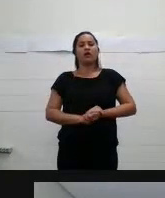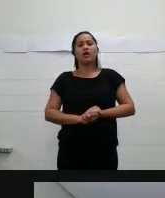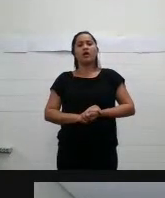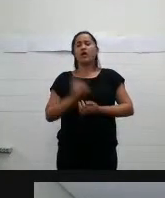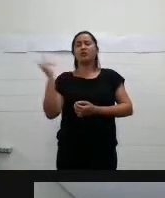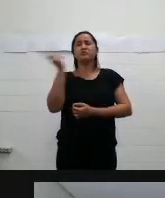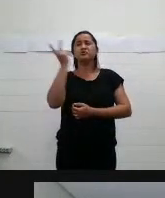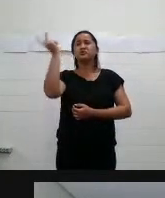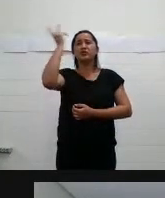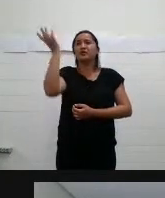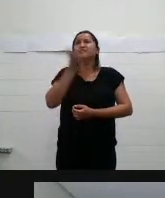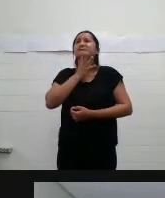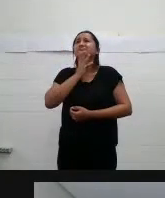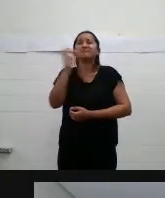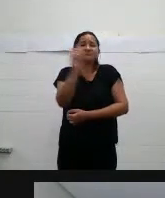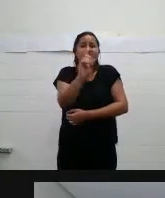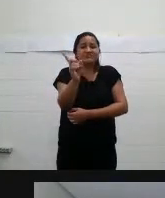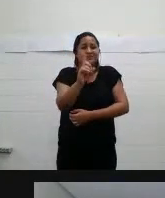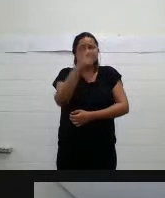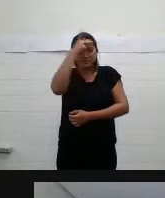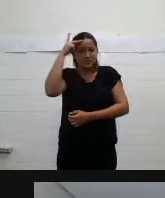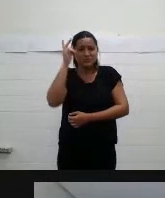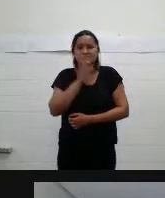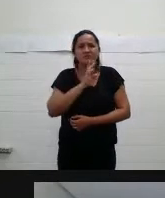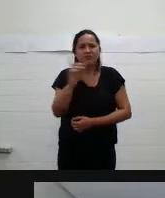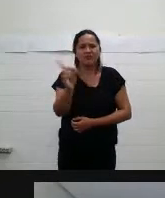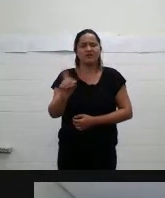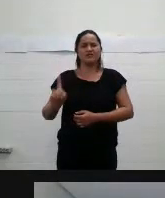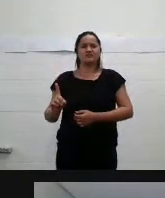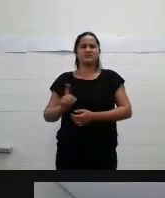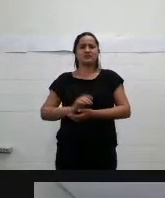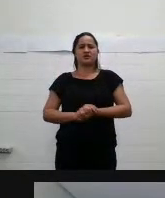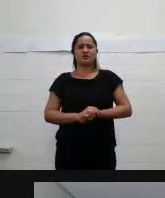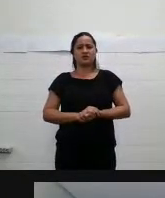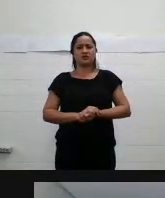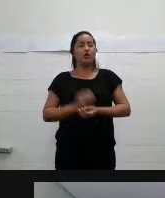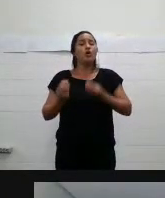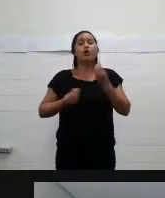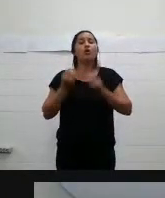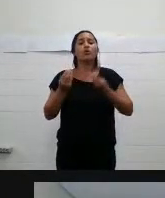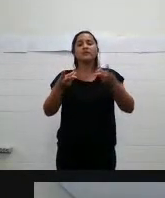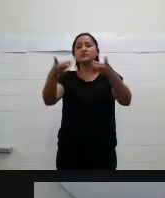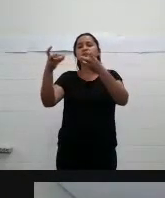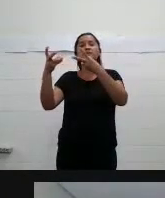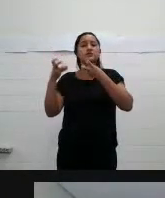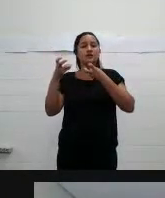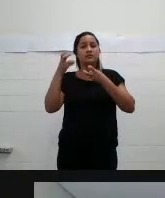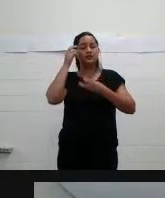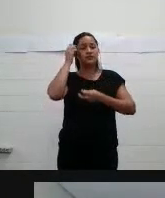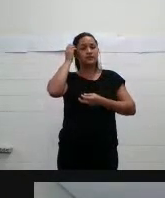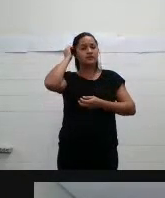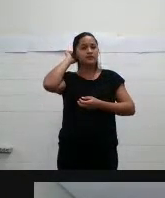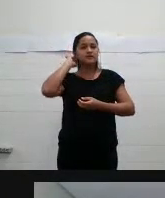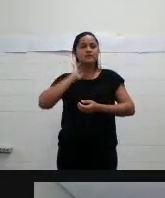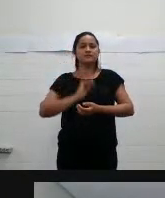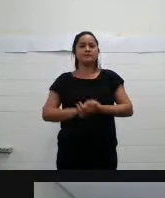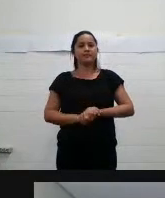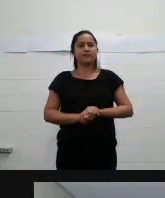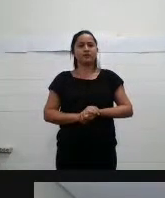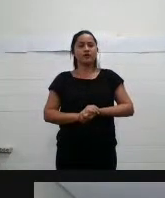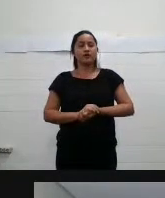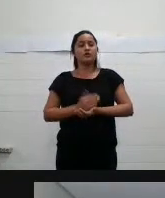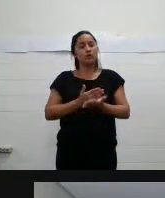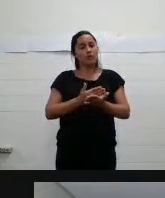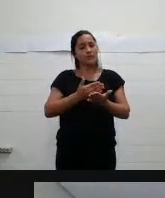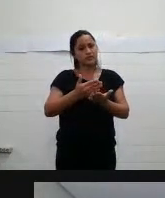desconhecida, né? Então, de que maneira a gente percebe isso? Então, eu acho que, começando por